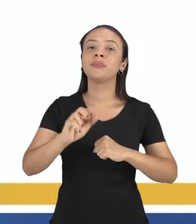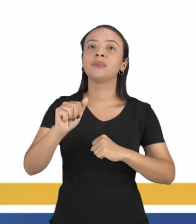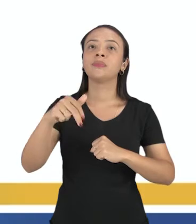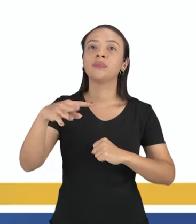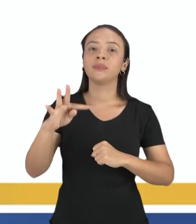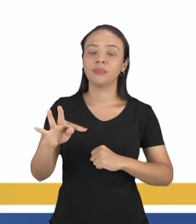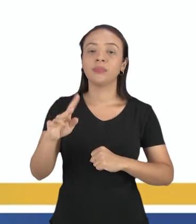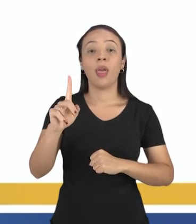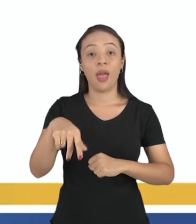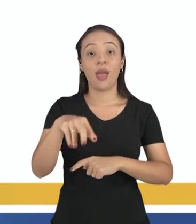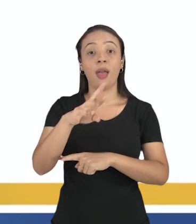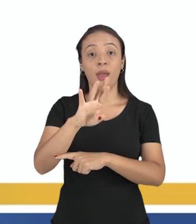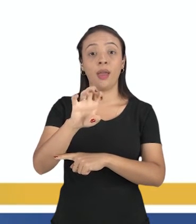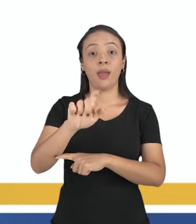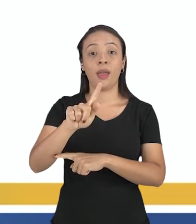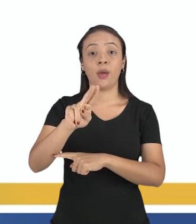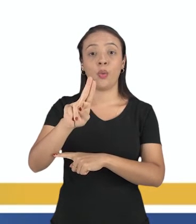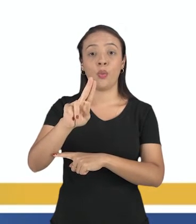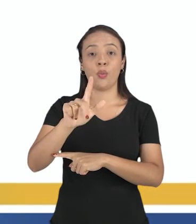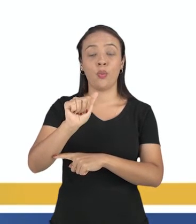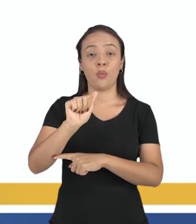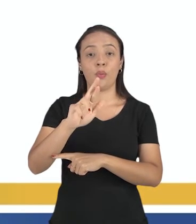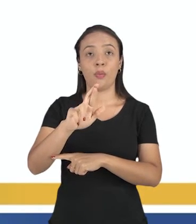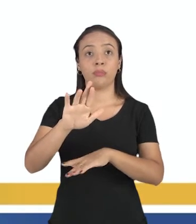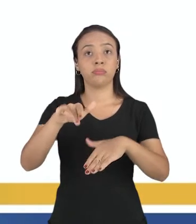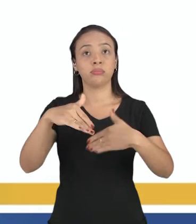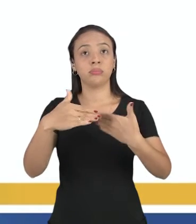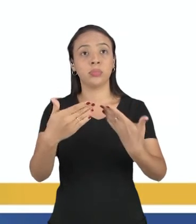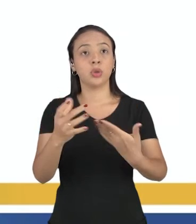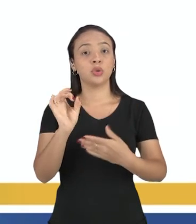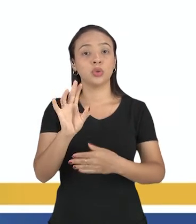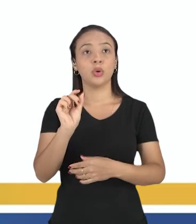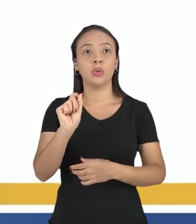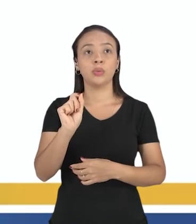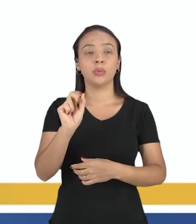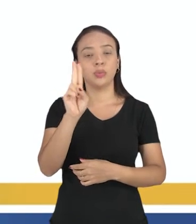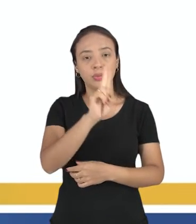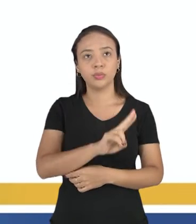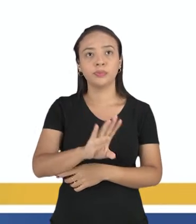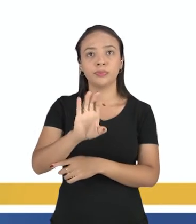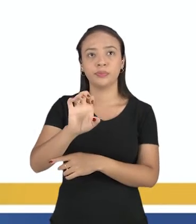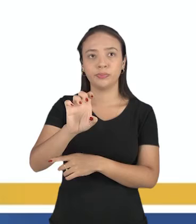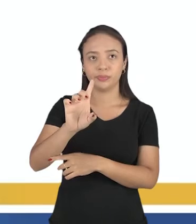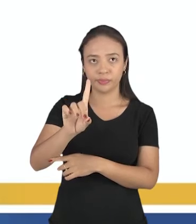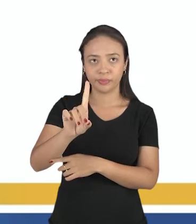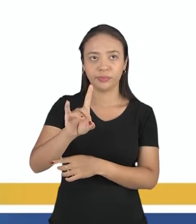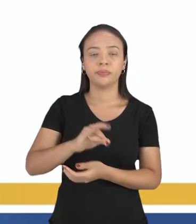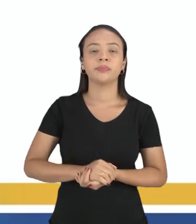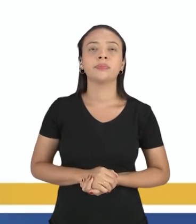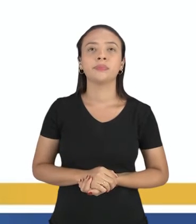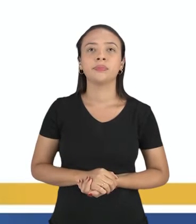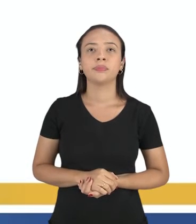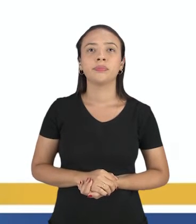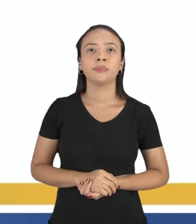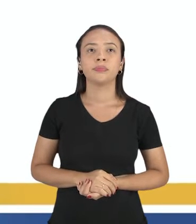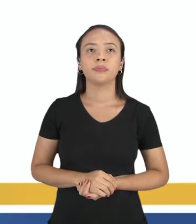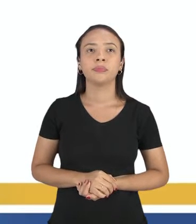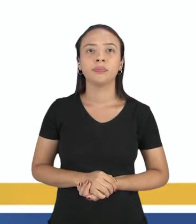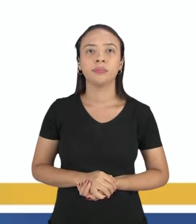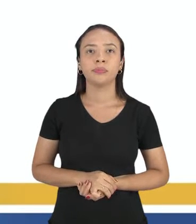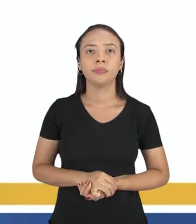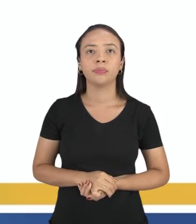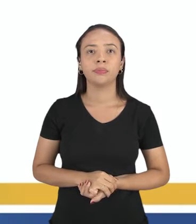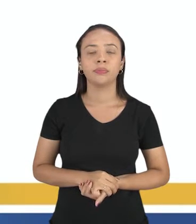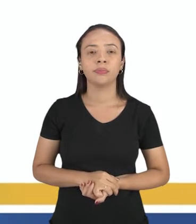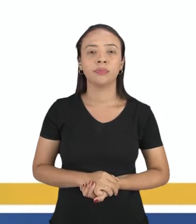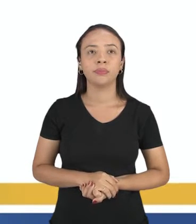é regular, então só colocamos o ED. Vai ficar He wanted to be a